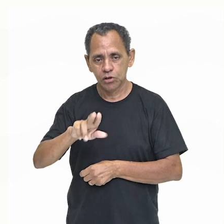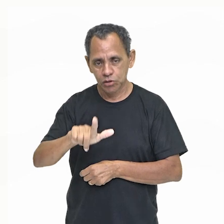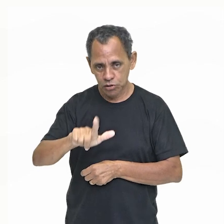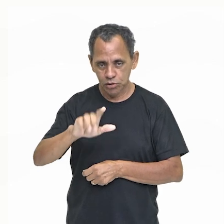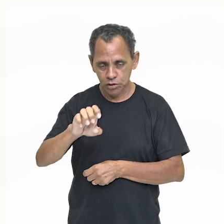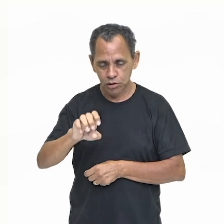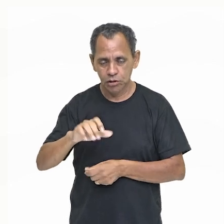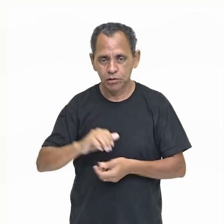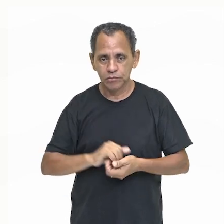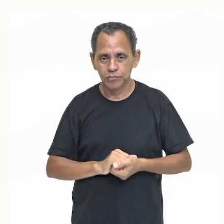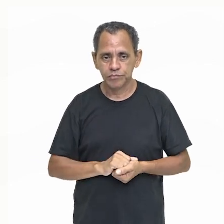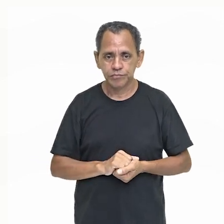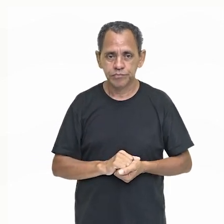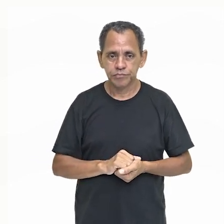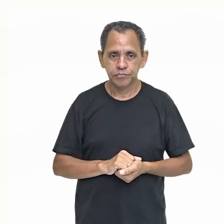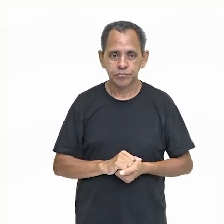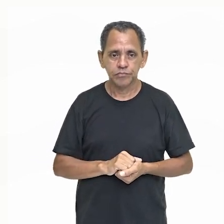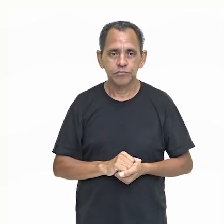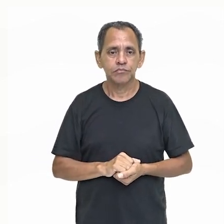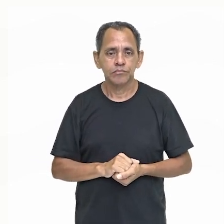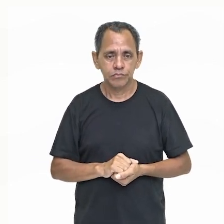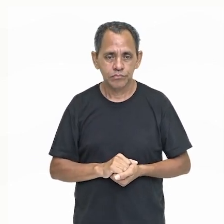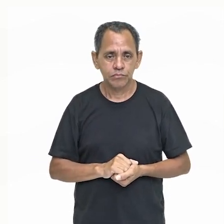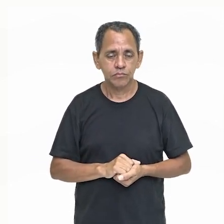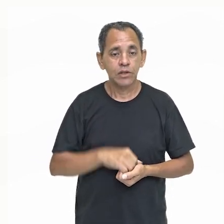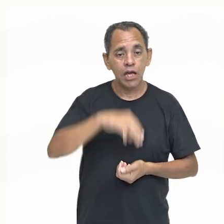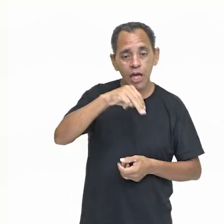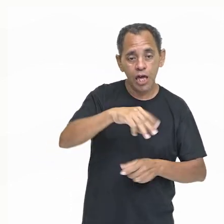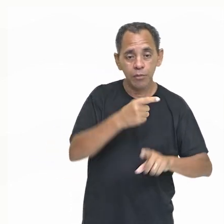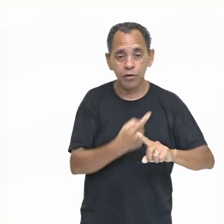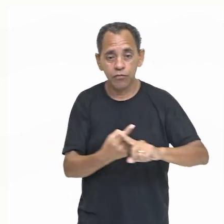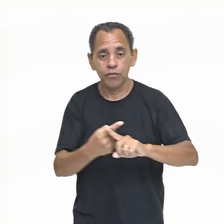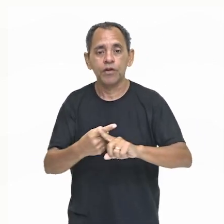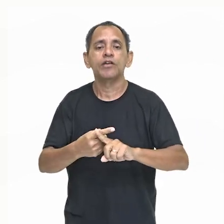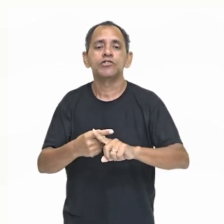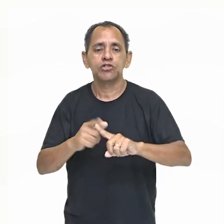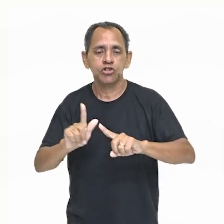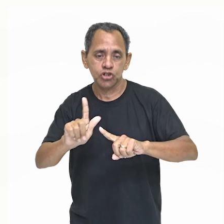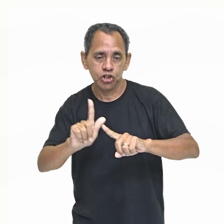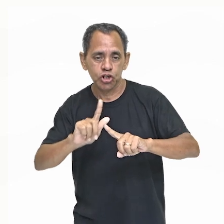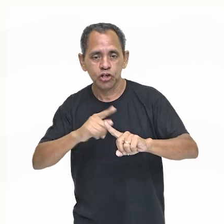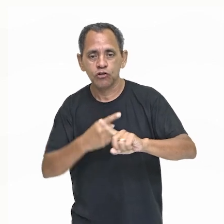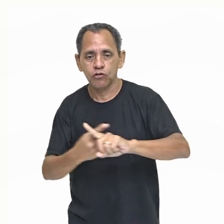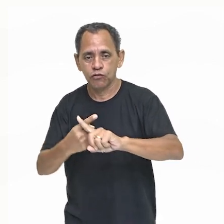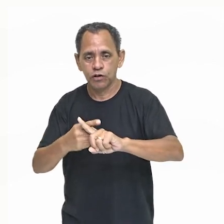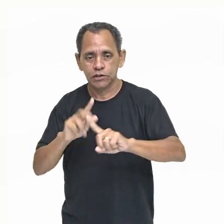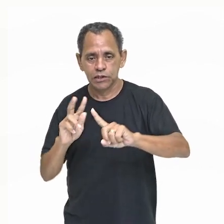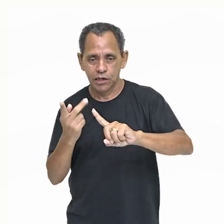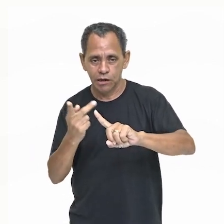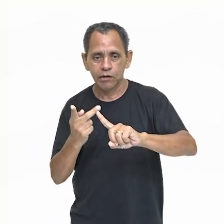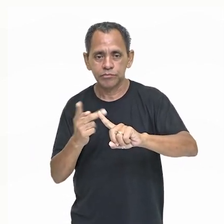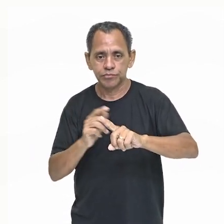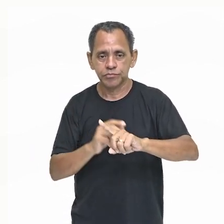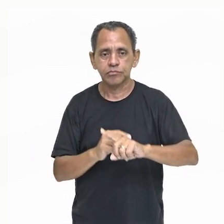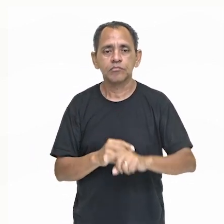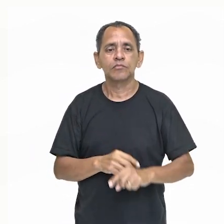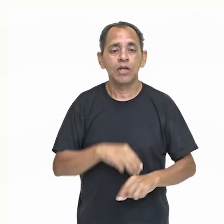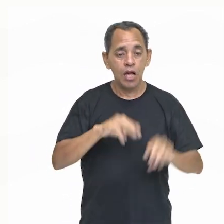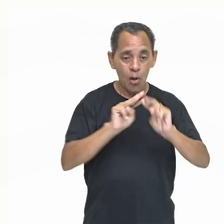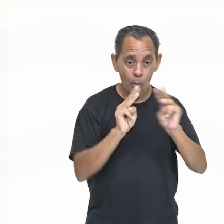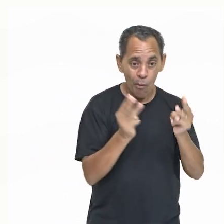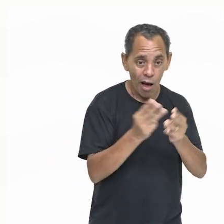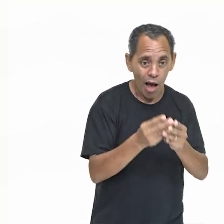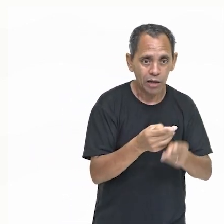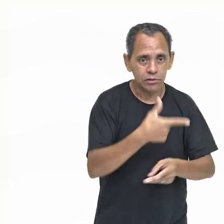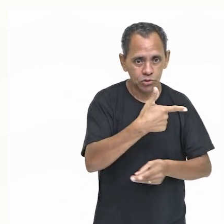gravitacional que é m g x h a massa continua sendo 2 o